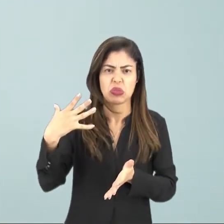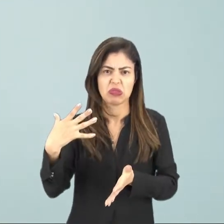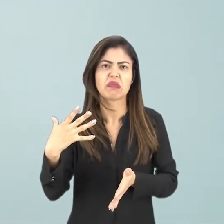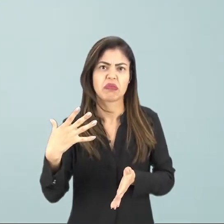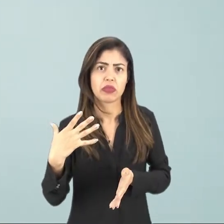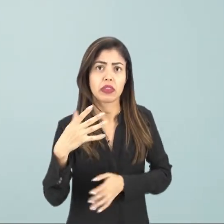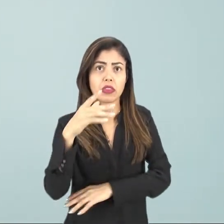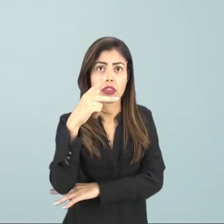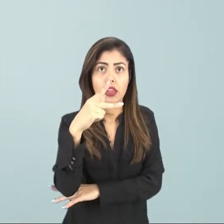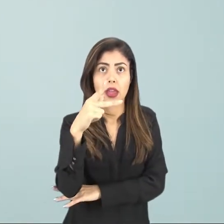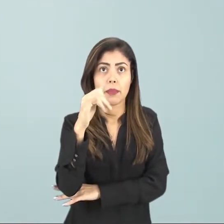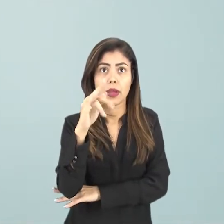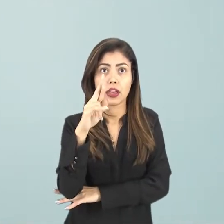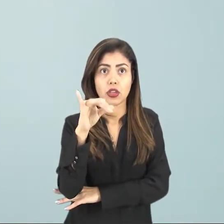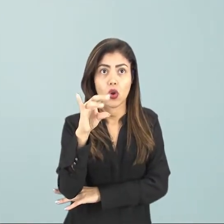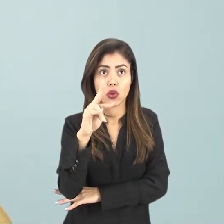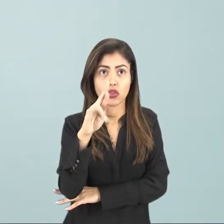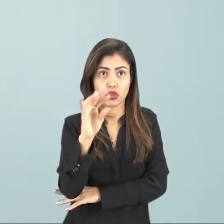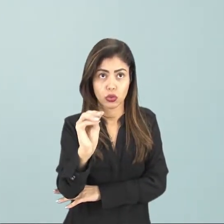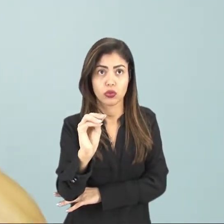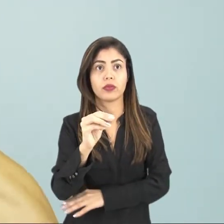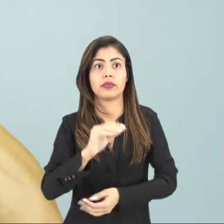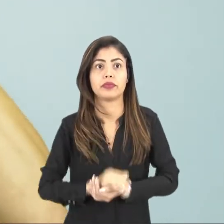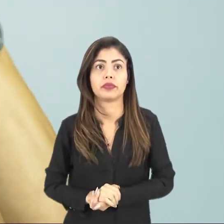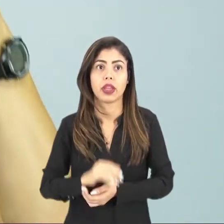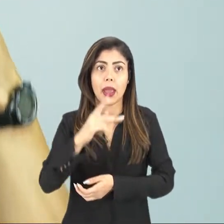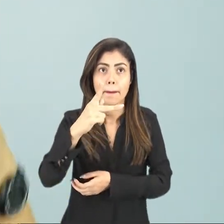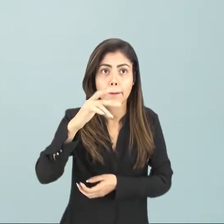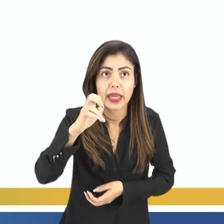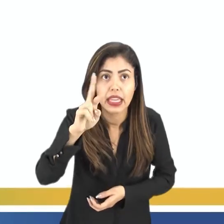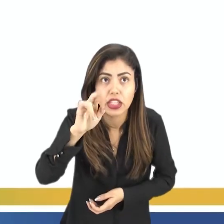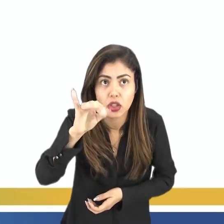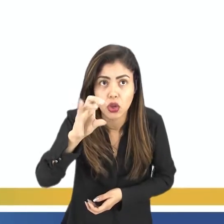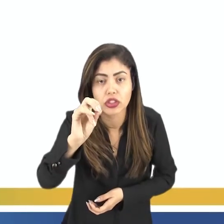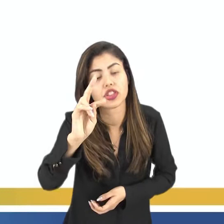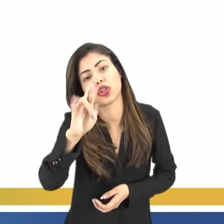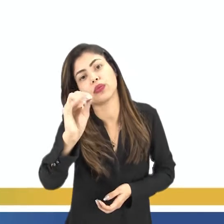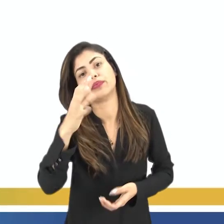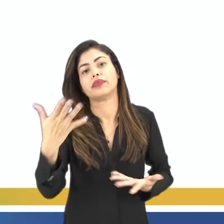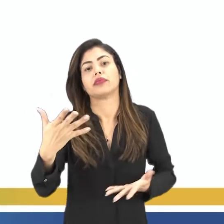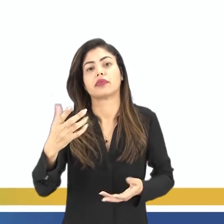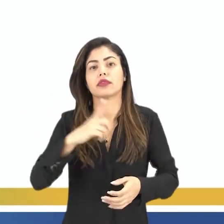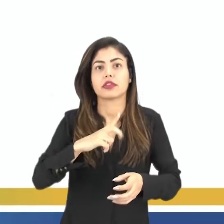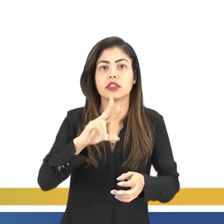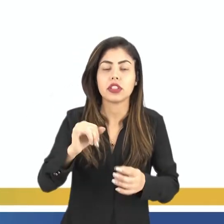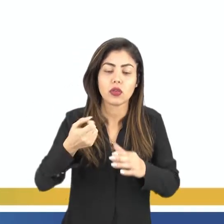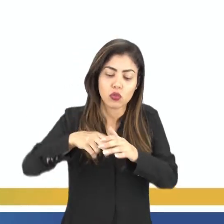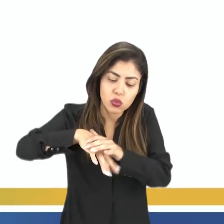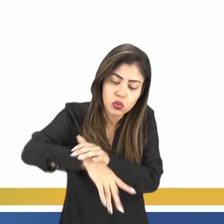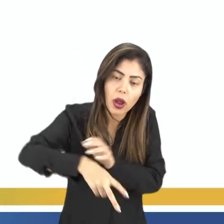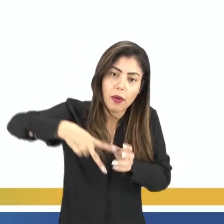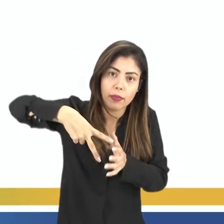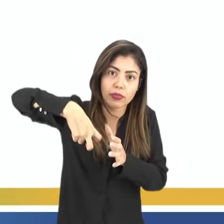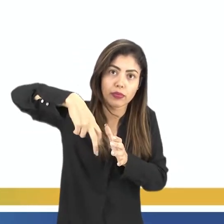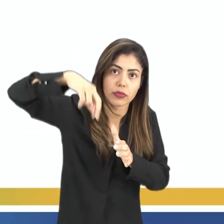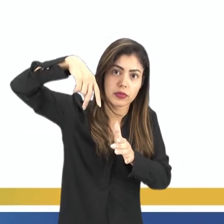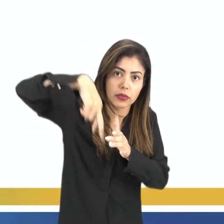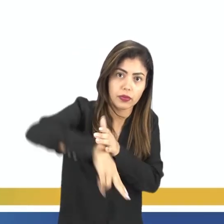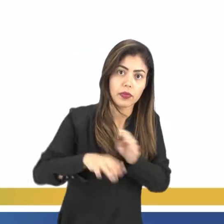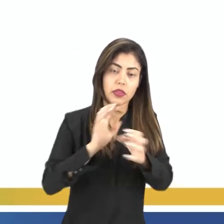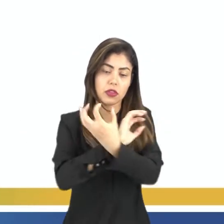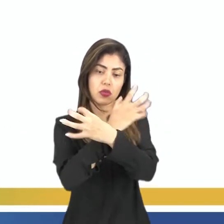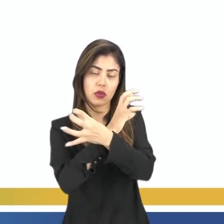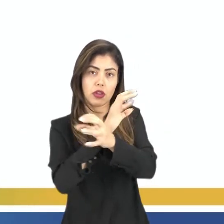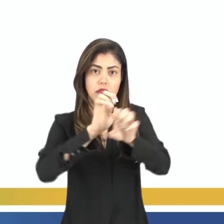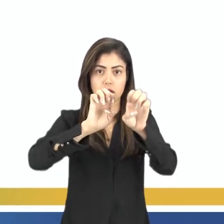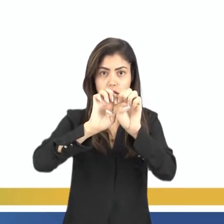de periósteo, ok? Então, o periósteo ele vai revestir todos os nossos ossos, né? Os ossos aí do